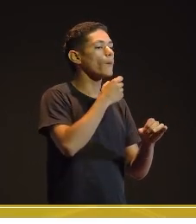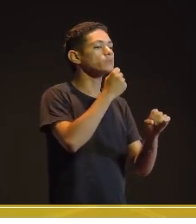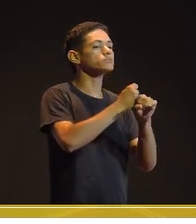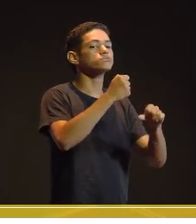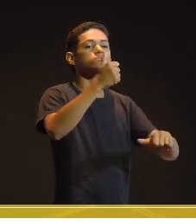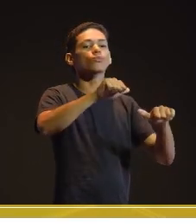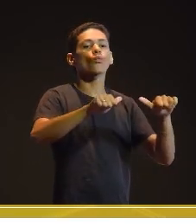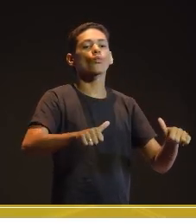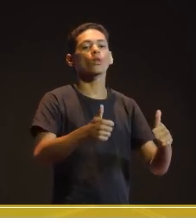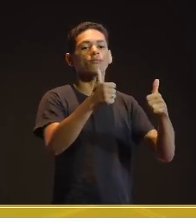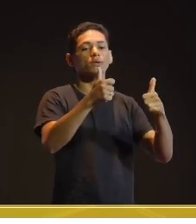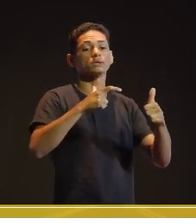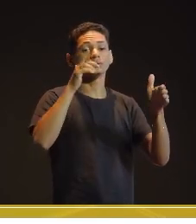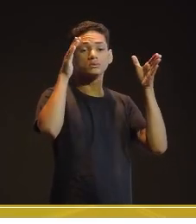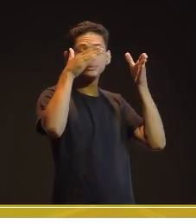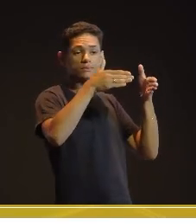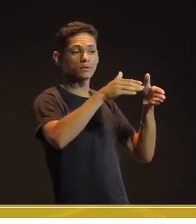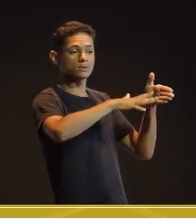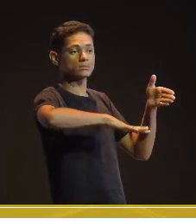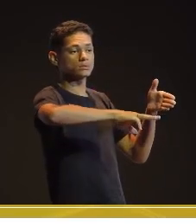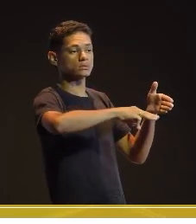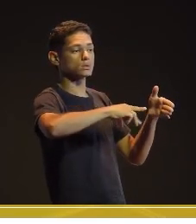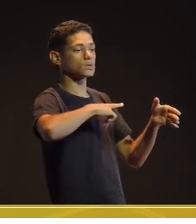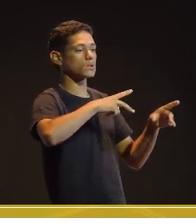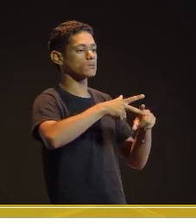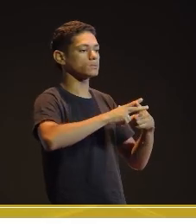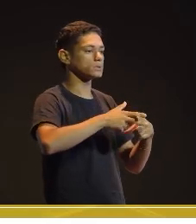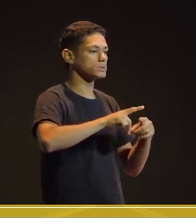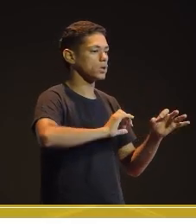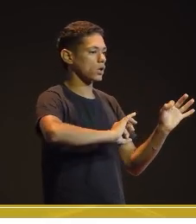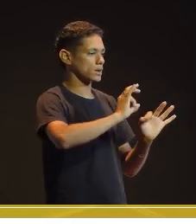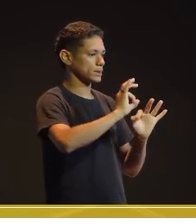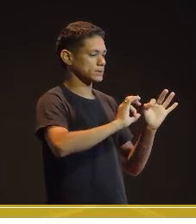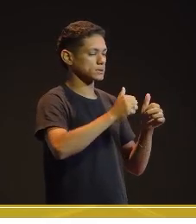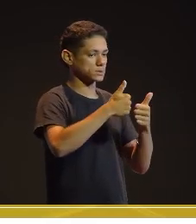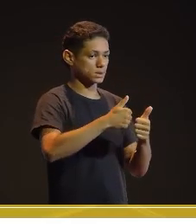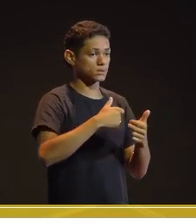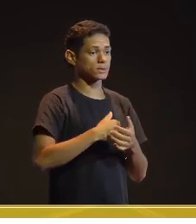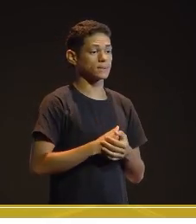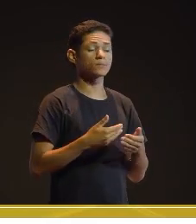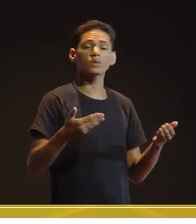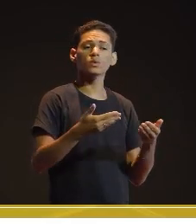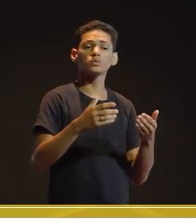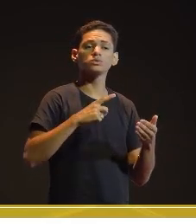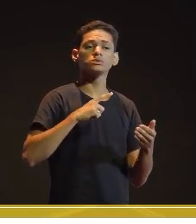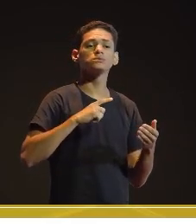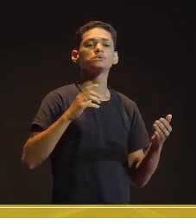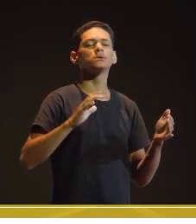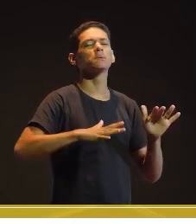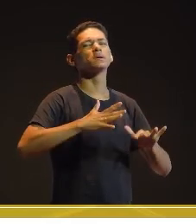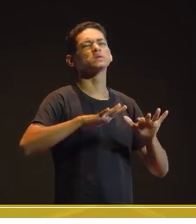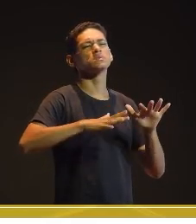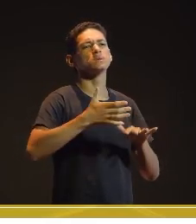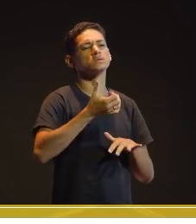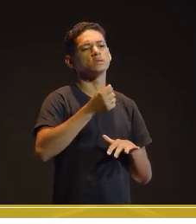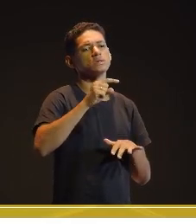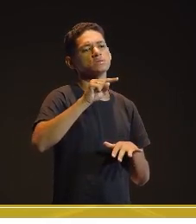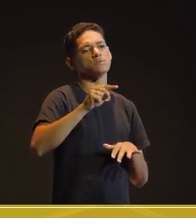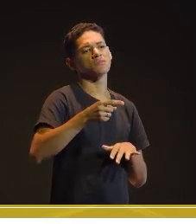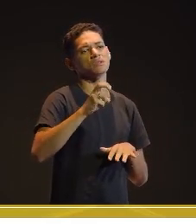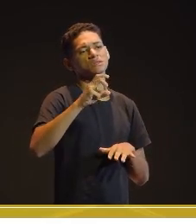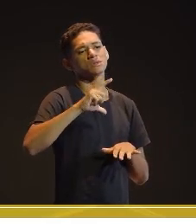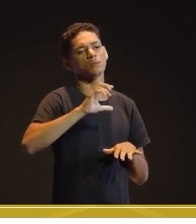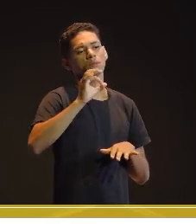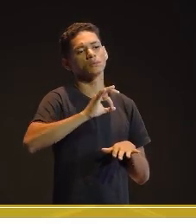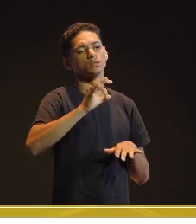obra qualificada, especificamente no setor de manutenção, operação e manutenção. Né? Hoje tem uma estimativa que 6,5% da mão de